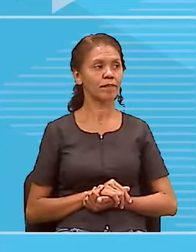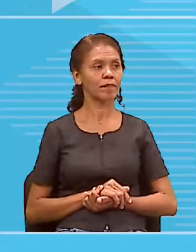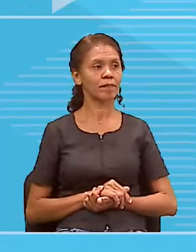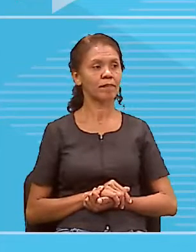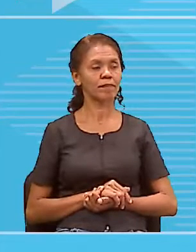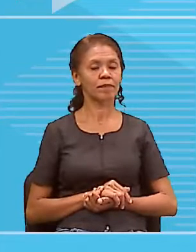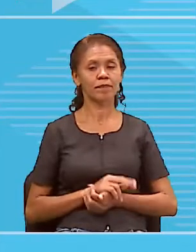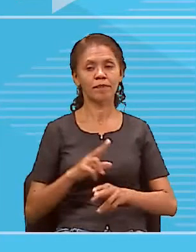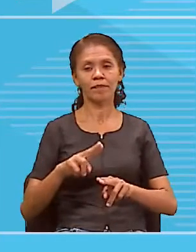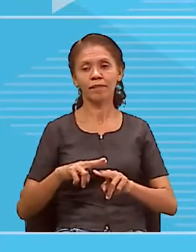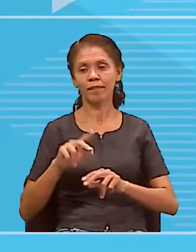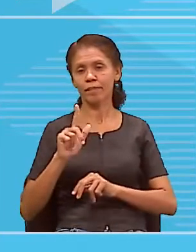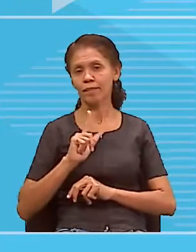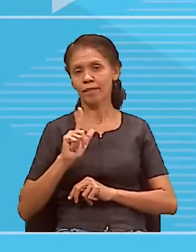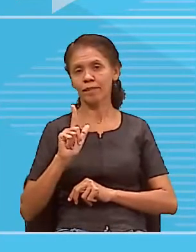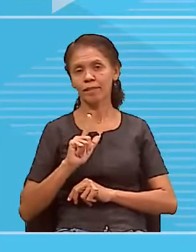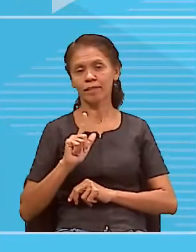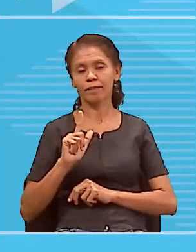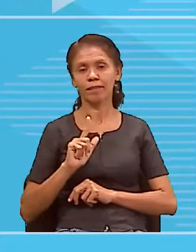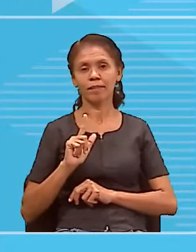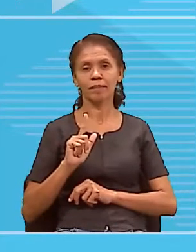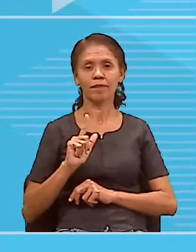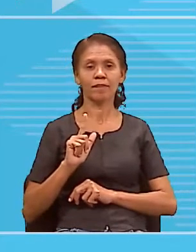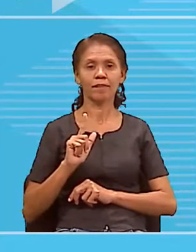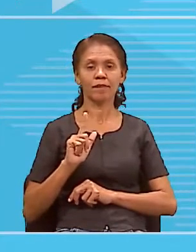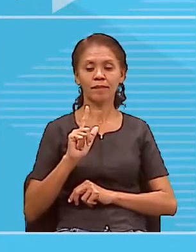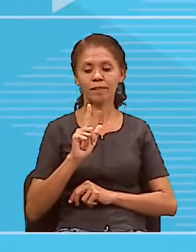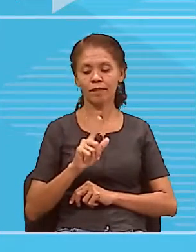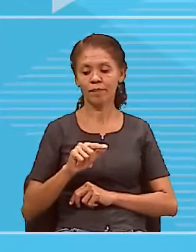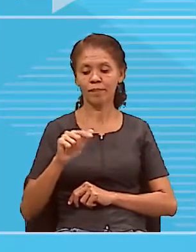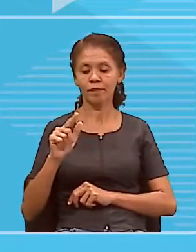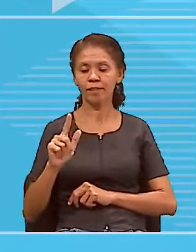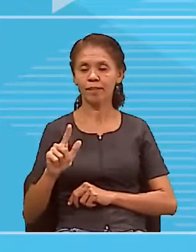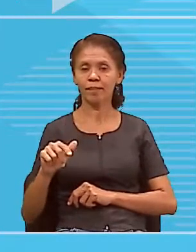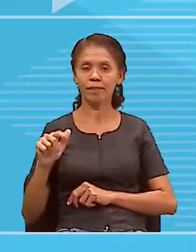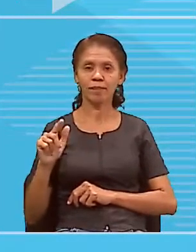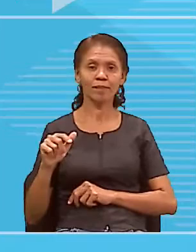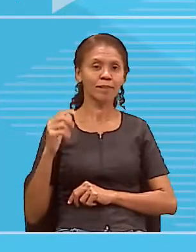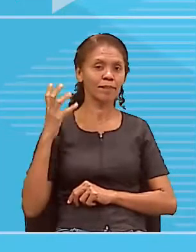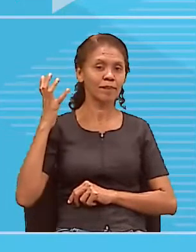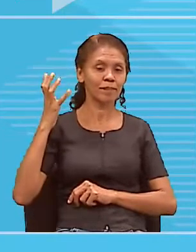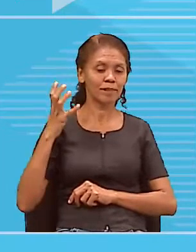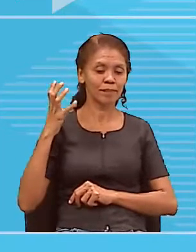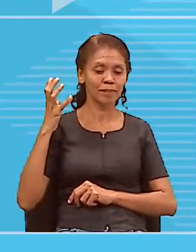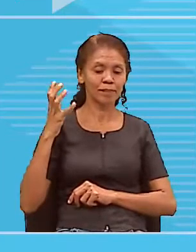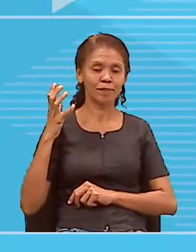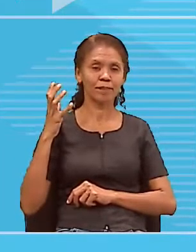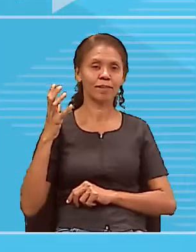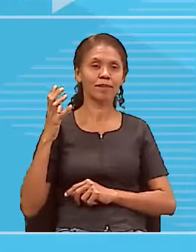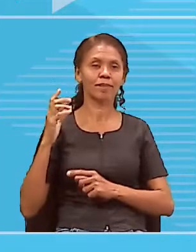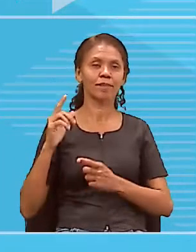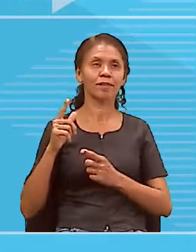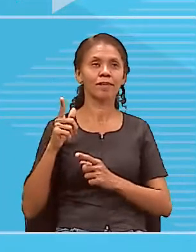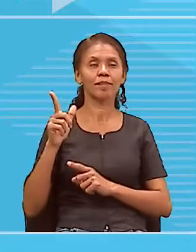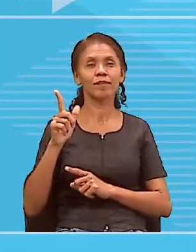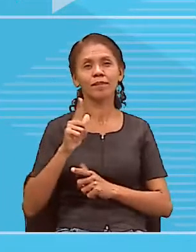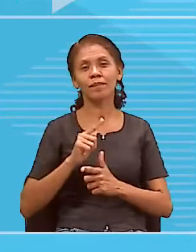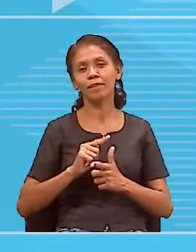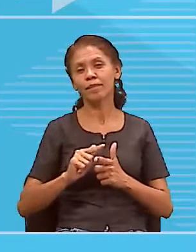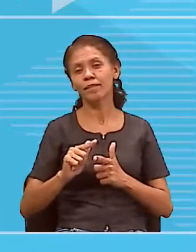que existe a questão das ondas de rádio gerando interferência outra